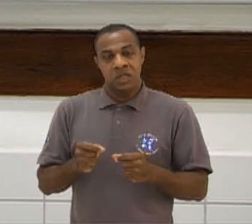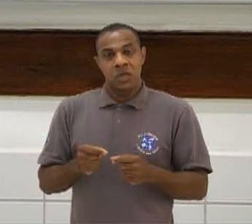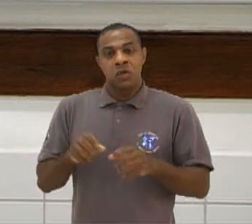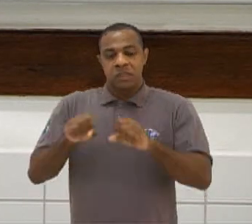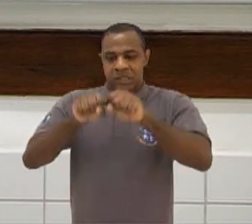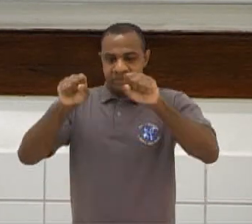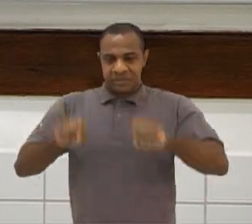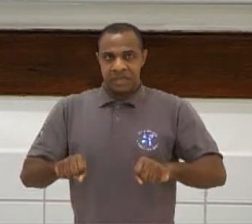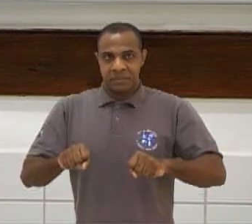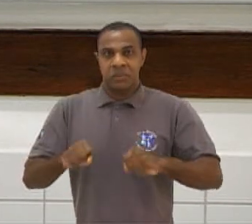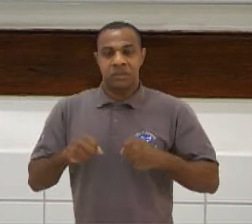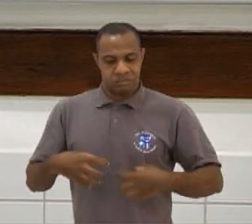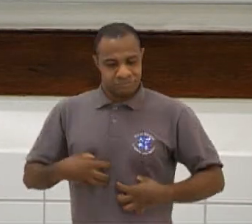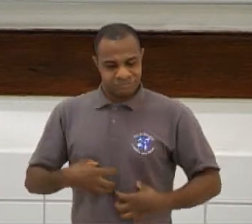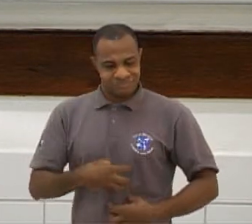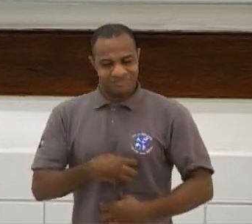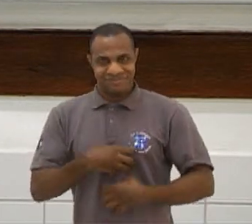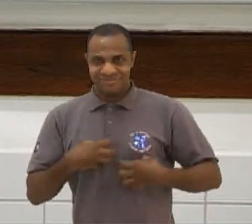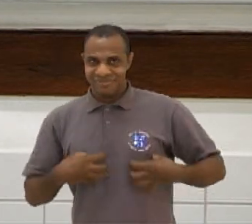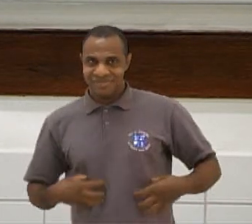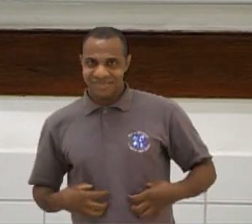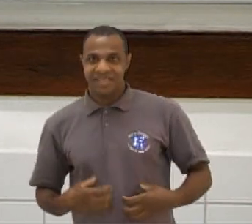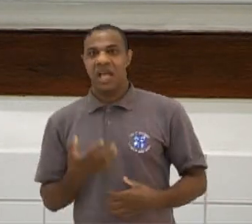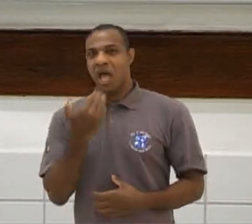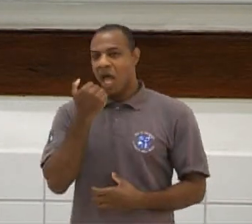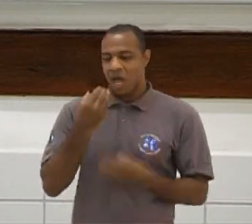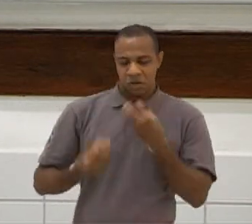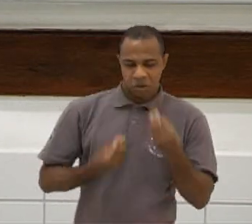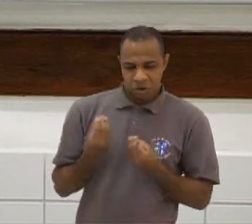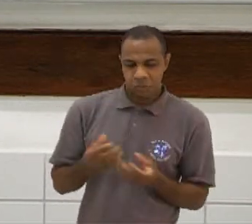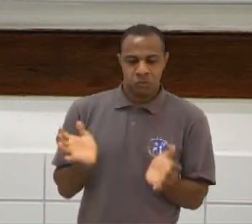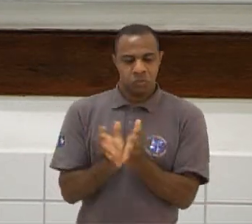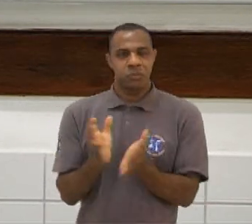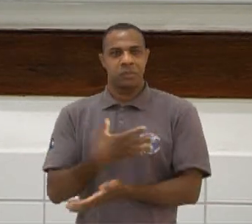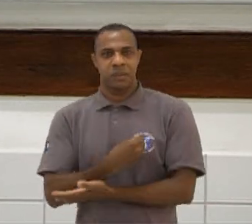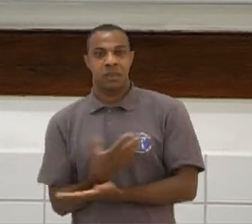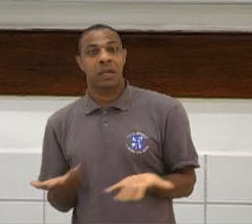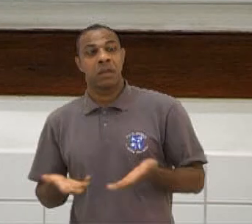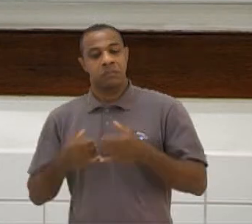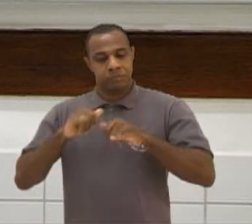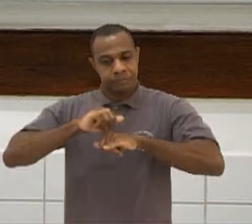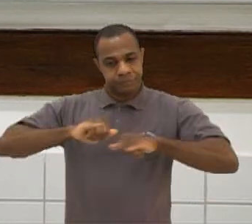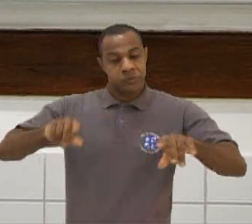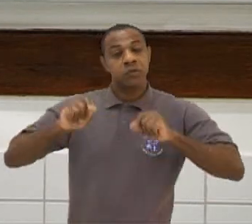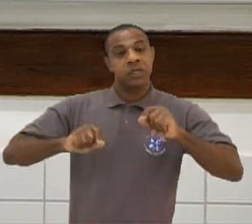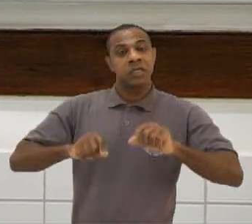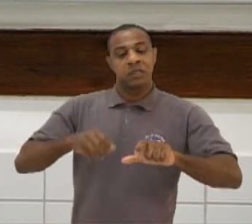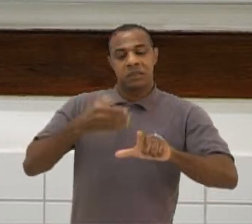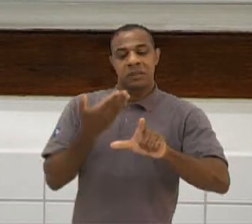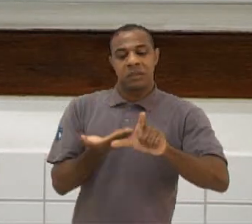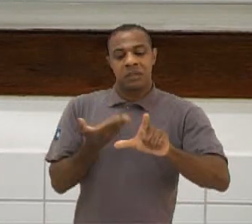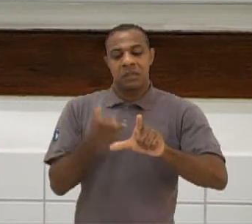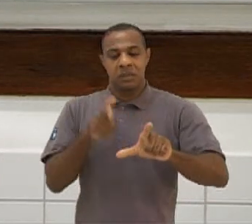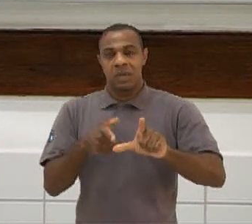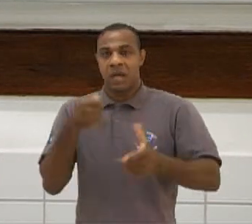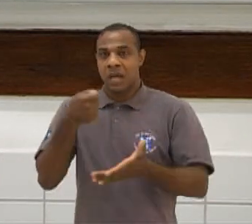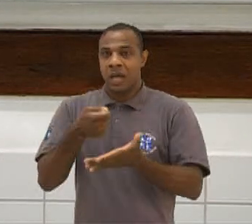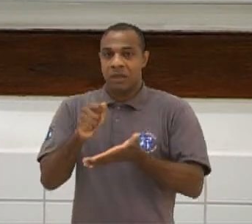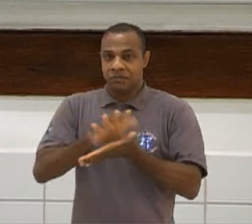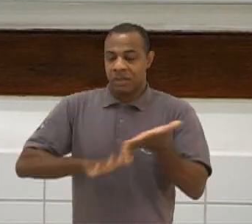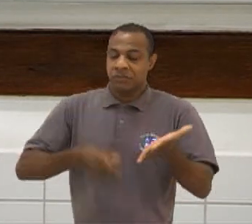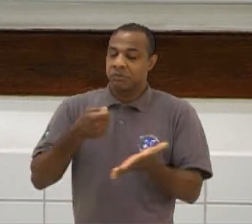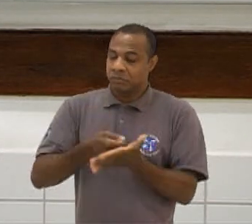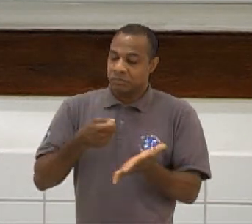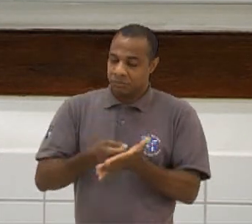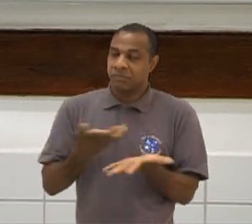antes disso, eu quero deixar um recadinho para vocês. E esse recadinho é referente à atividade obrigatória do Classroom, para você, estudante,